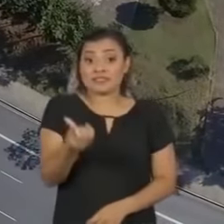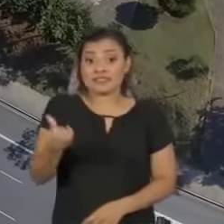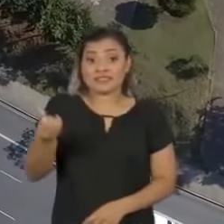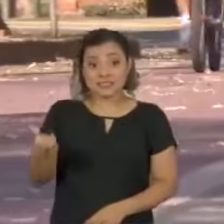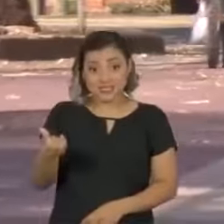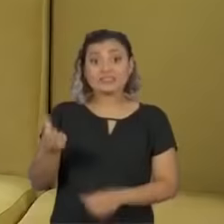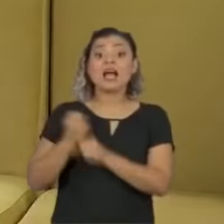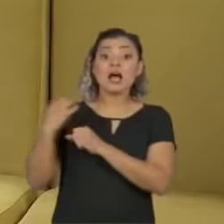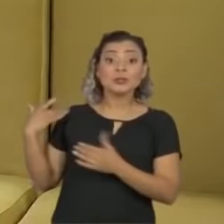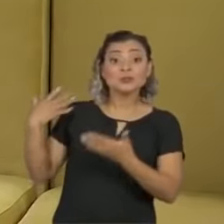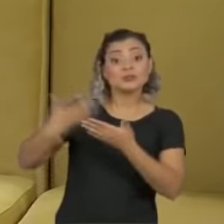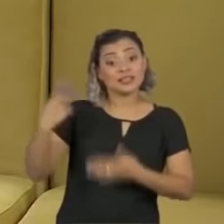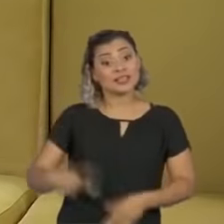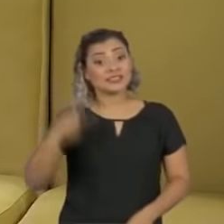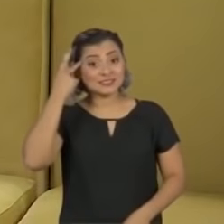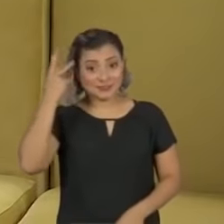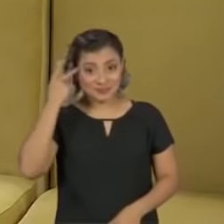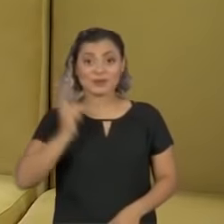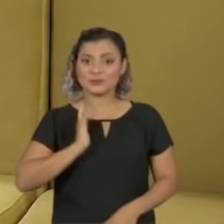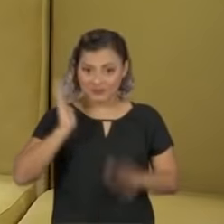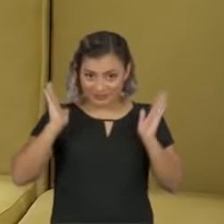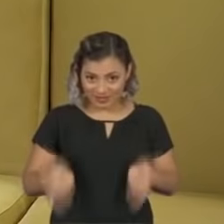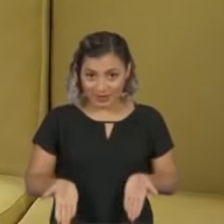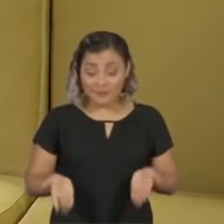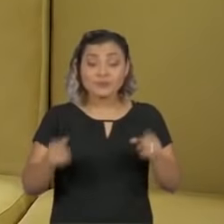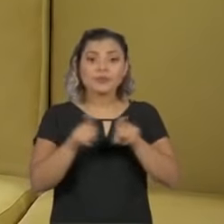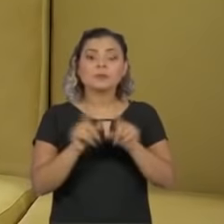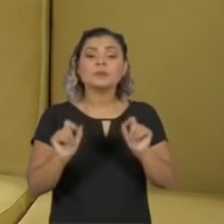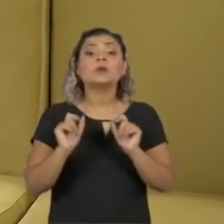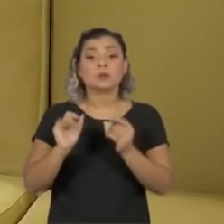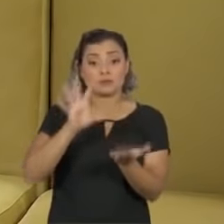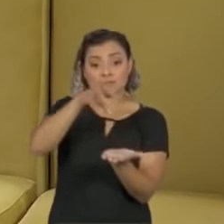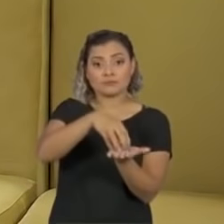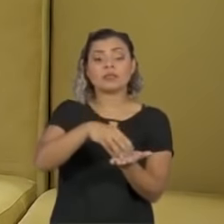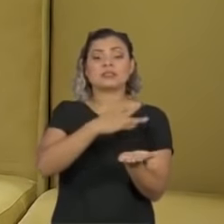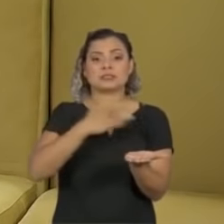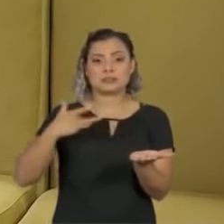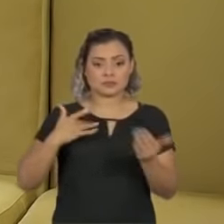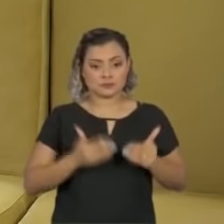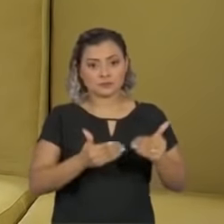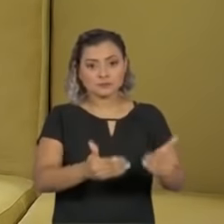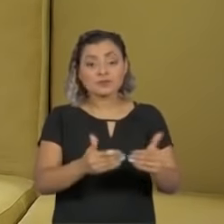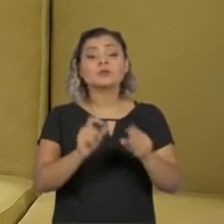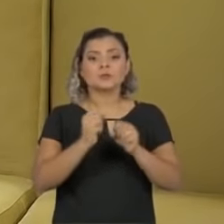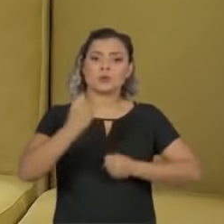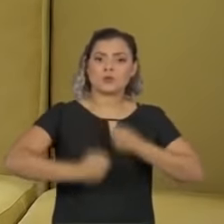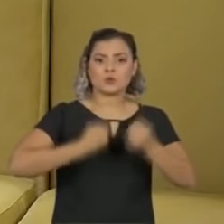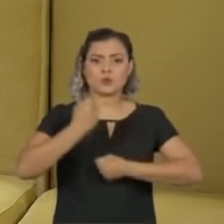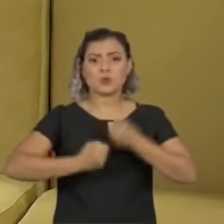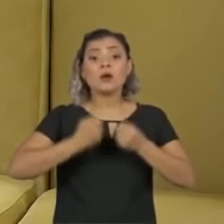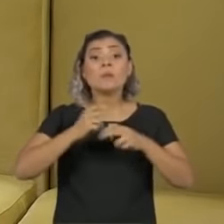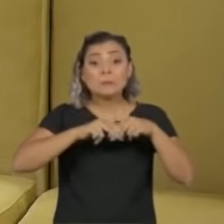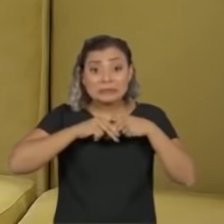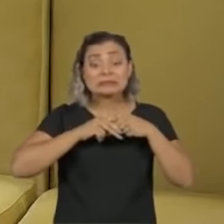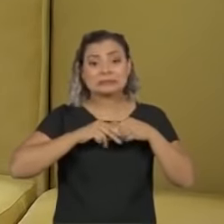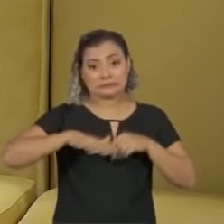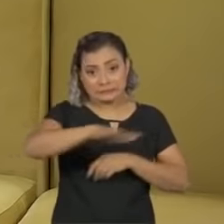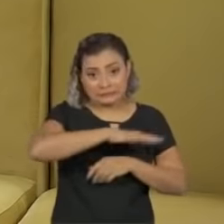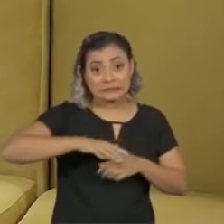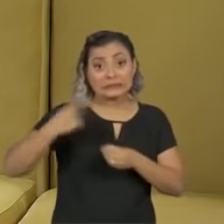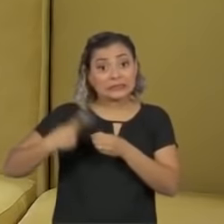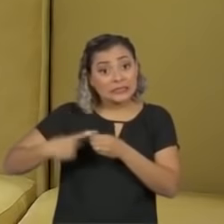sábado. Agentes do Ministério da Saúde vão percorrer o trajeto do homem que morreu com febre hemorrágica no